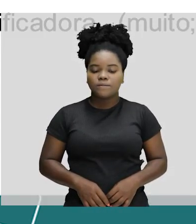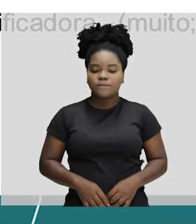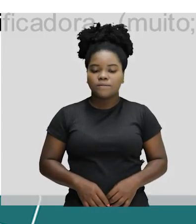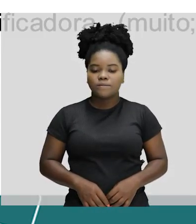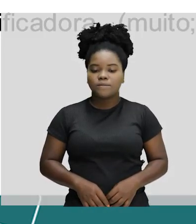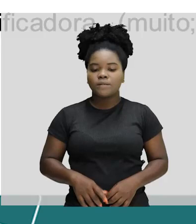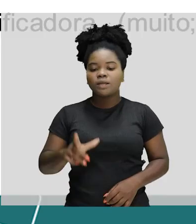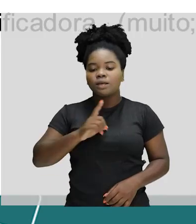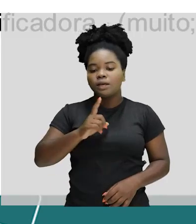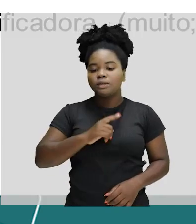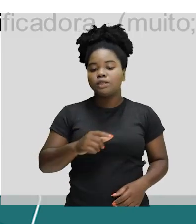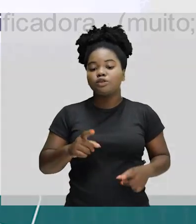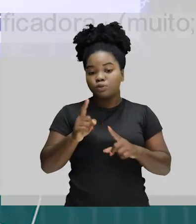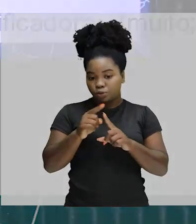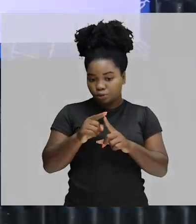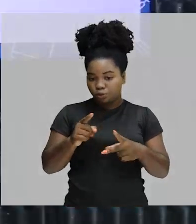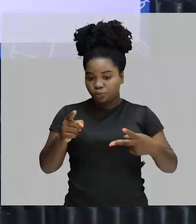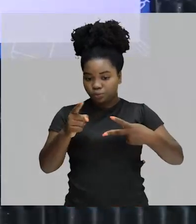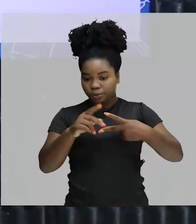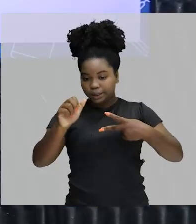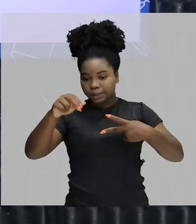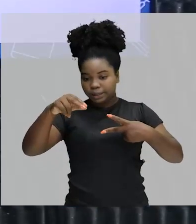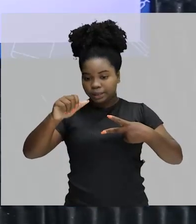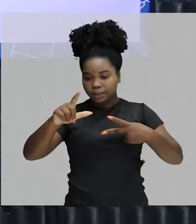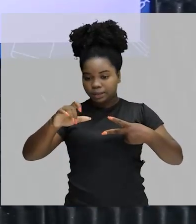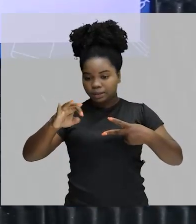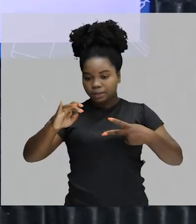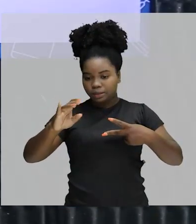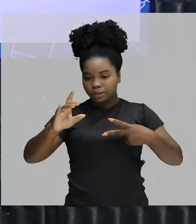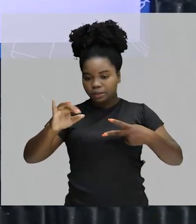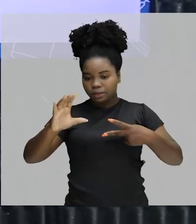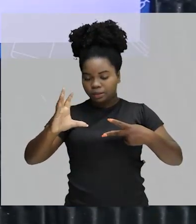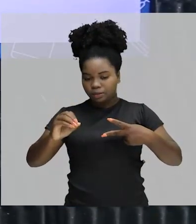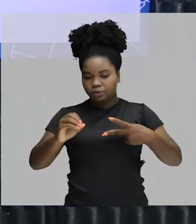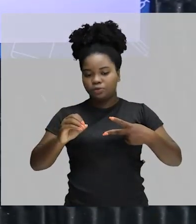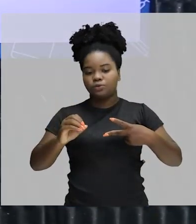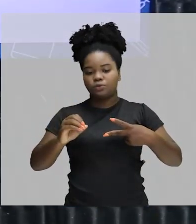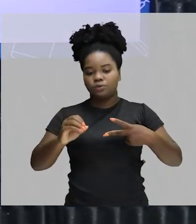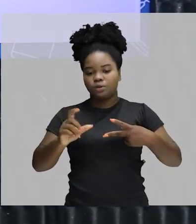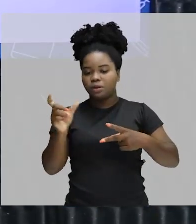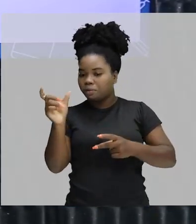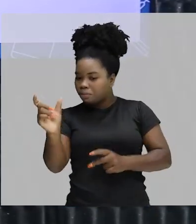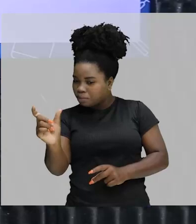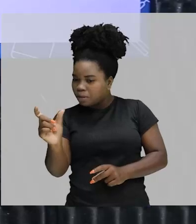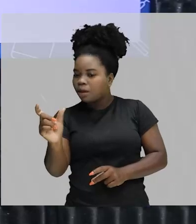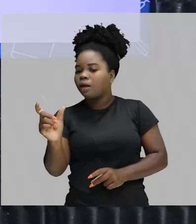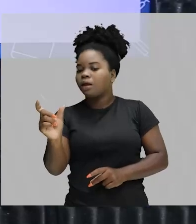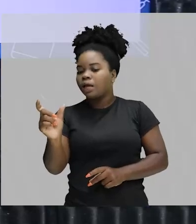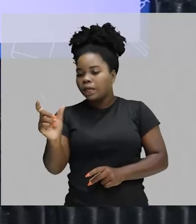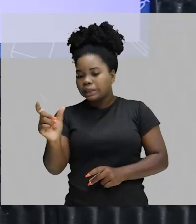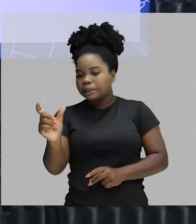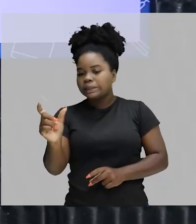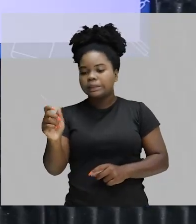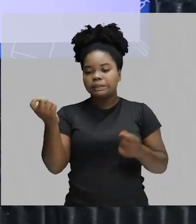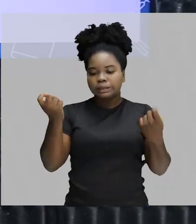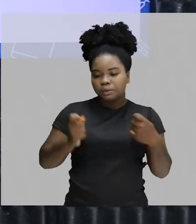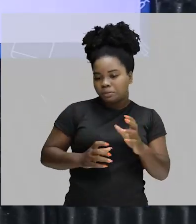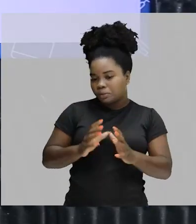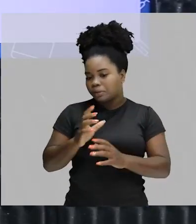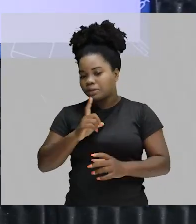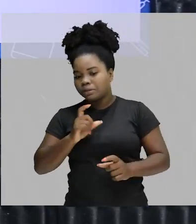Grau superlativo absoluto analítico. A palavra intensificadora, que pode ser muito,